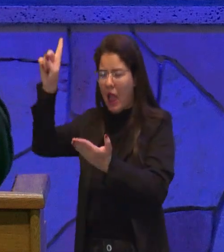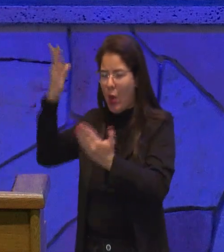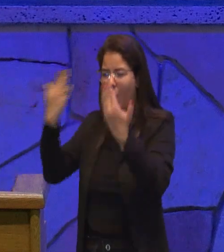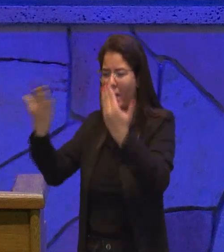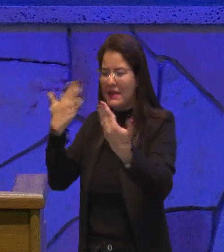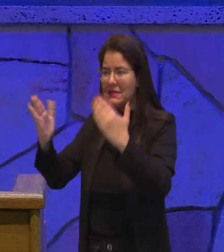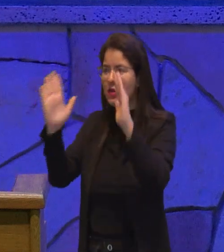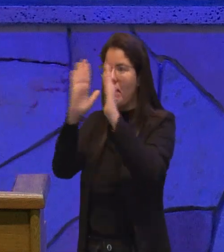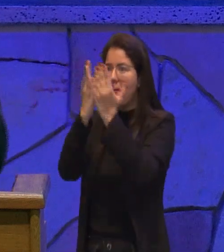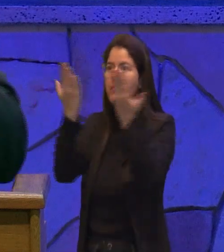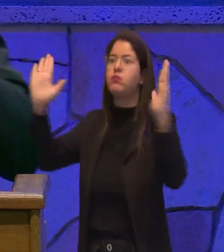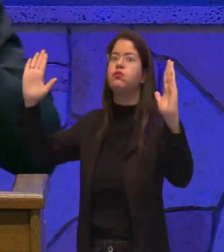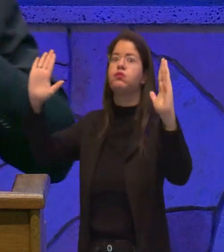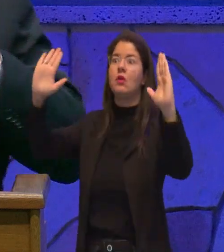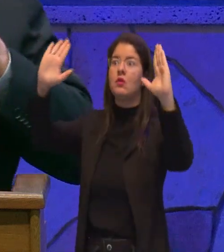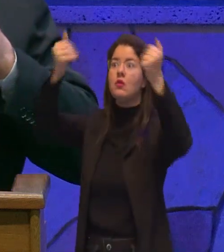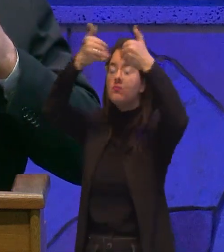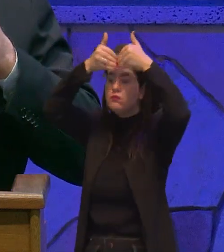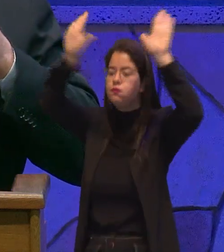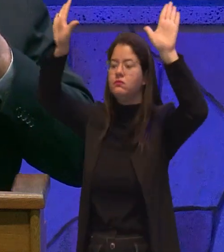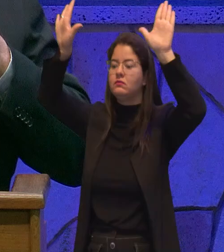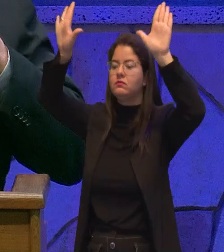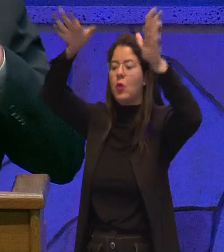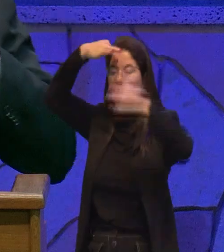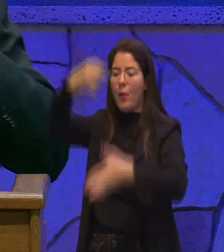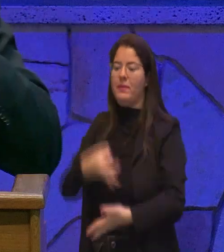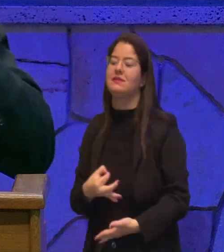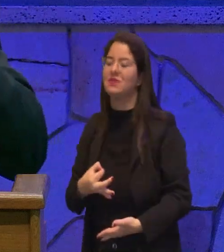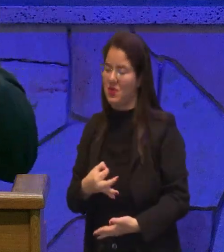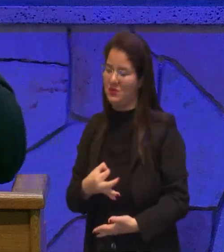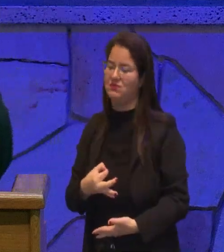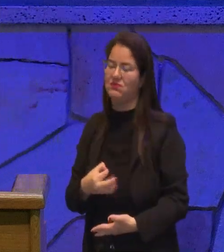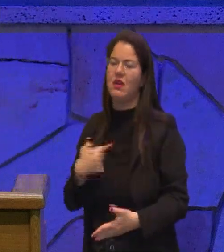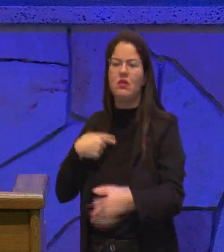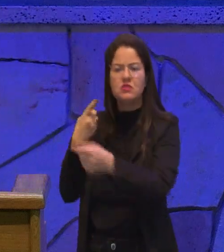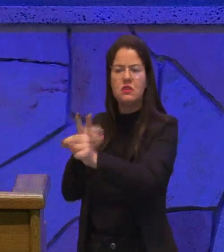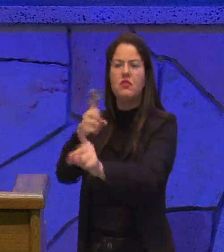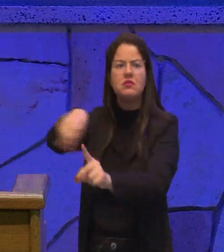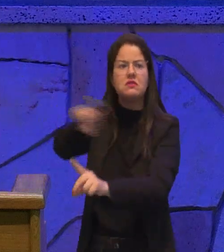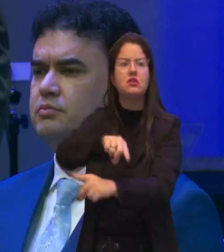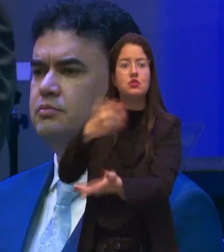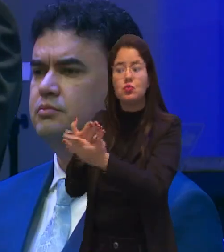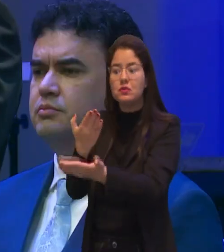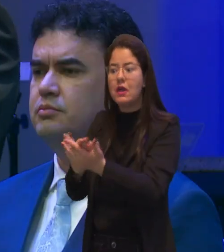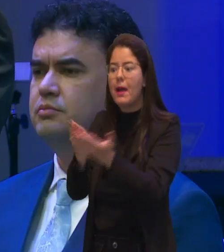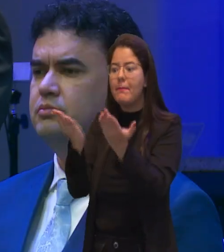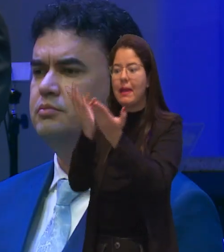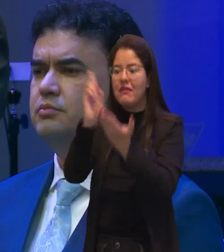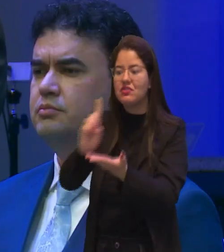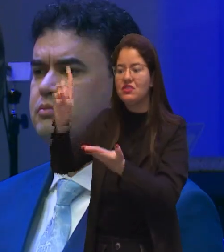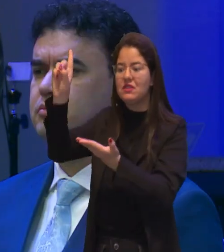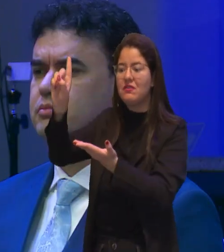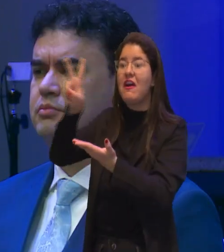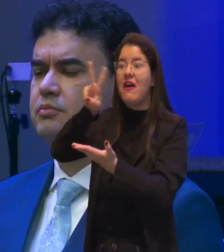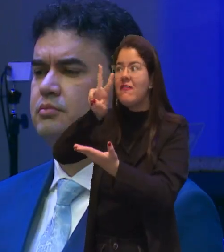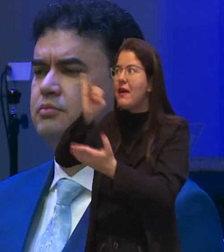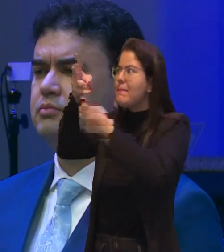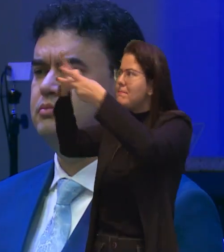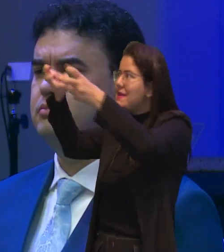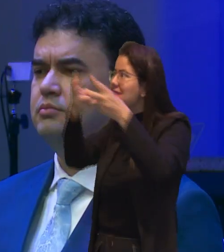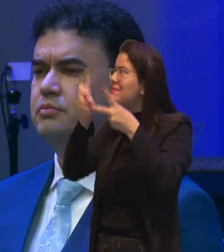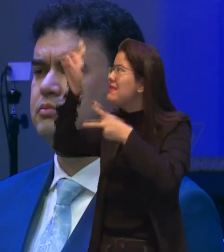para nós esta compreensão. Eu desafio você a estudar a palavra de Deus para você perceber o amor de Deus por você.